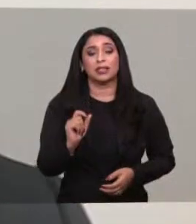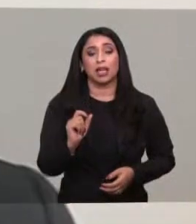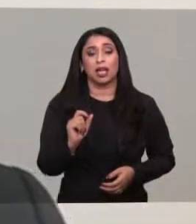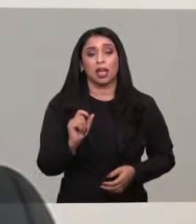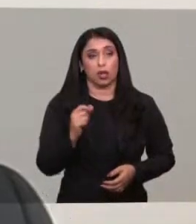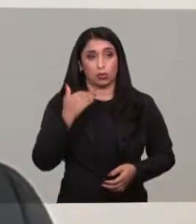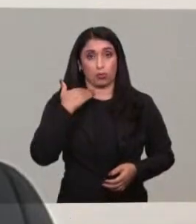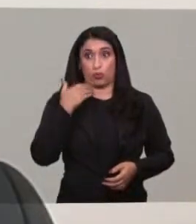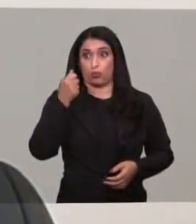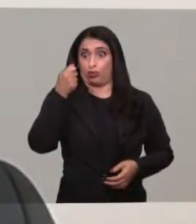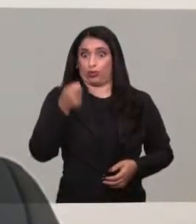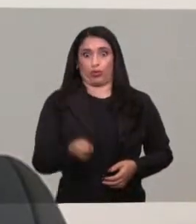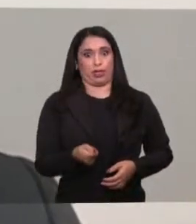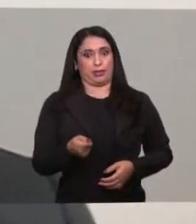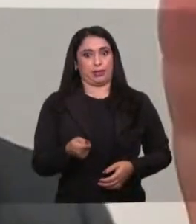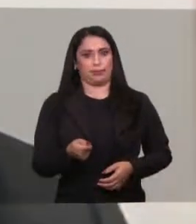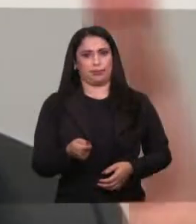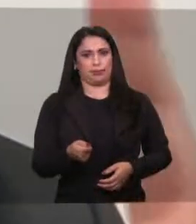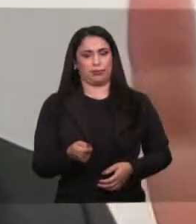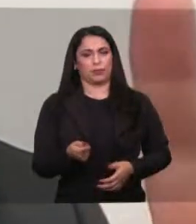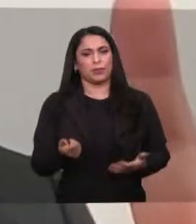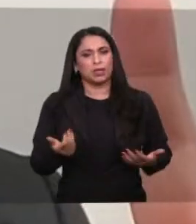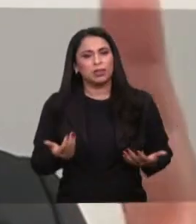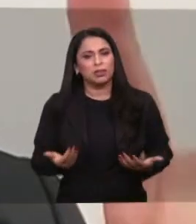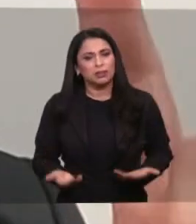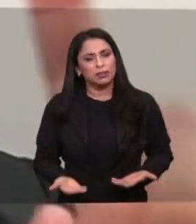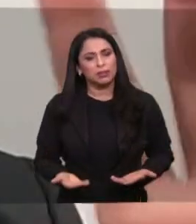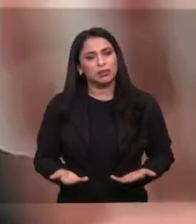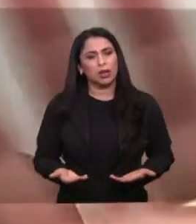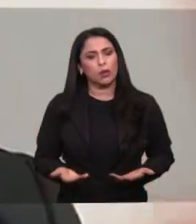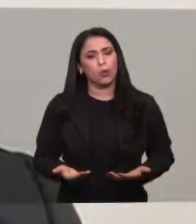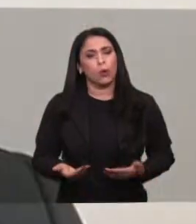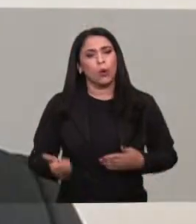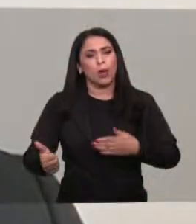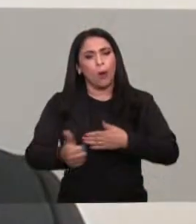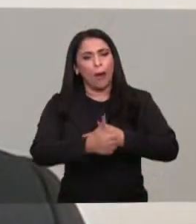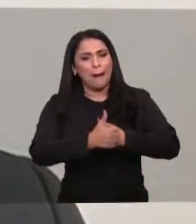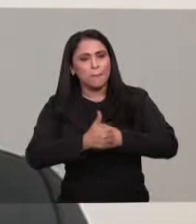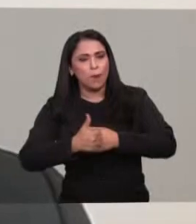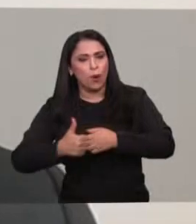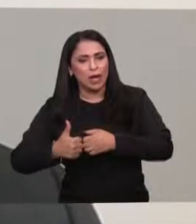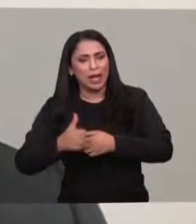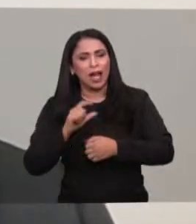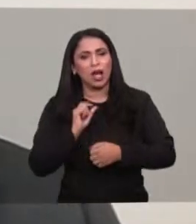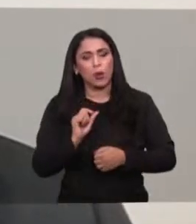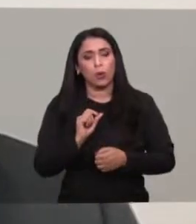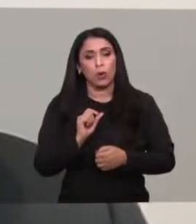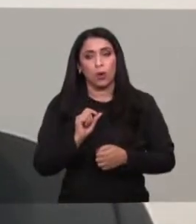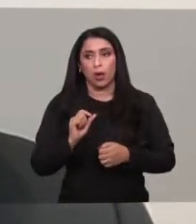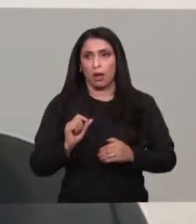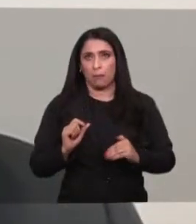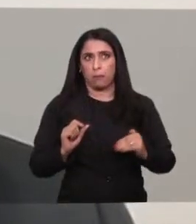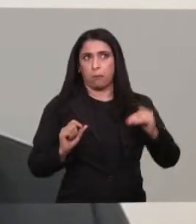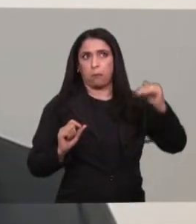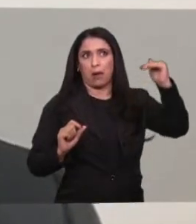um julgador. Um modelo no qual a moral acaba se sobrepondo ao direito.